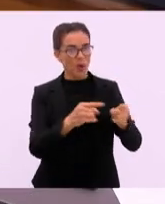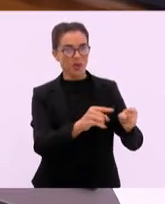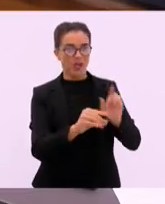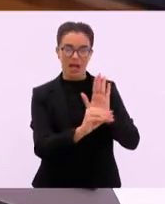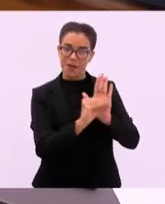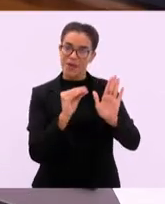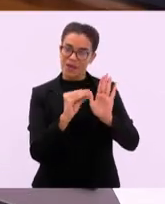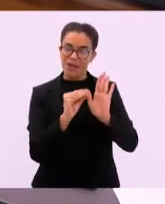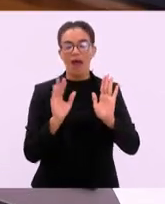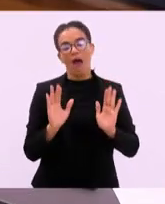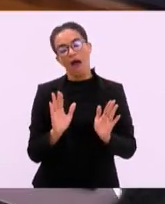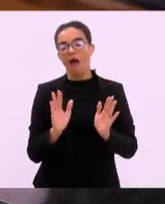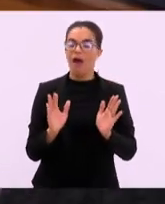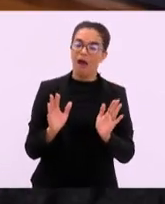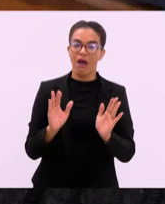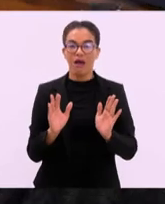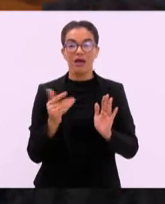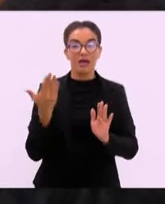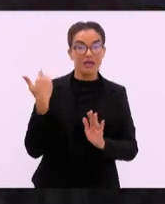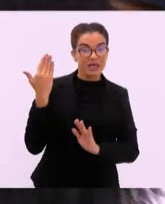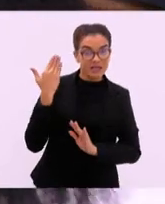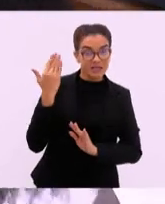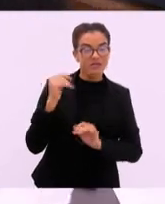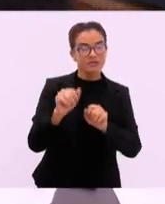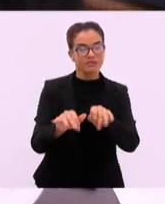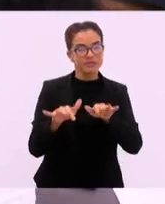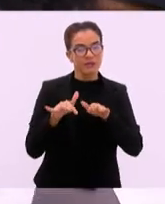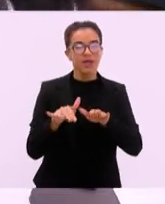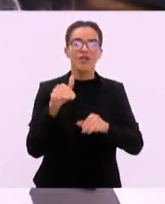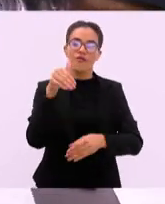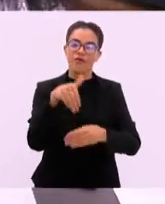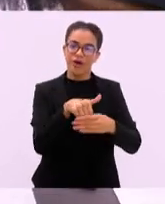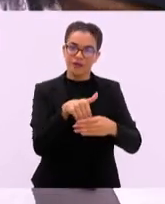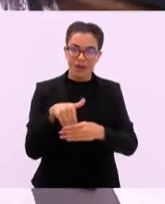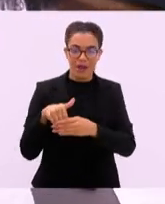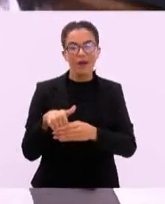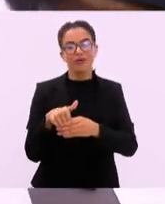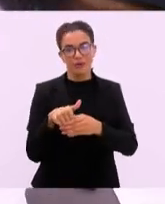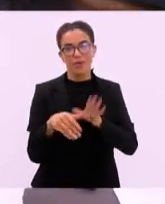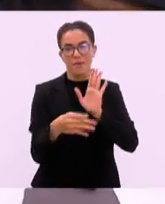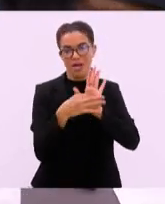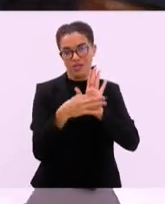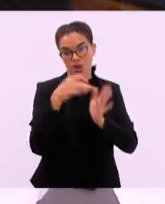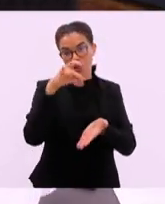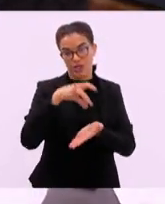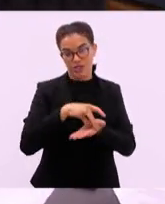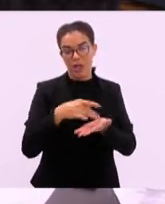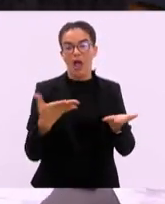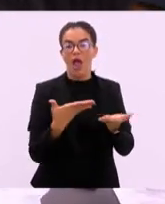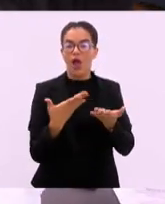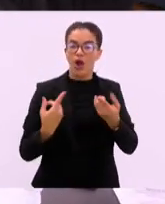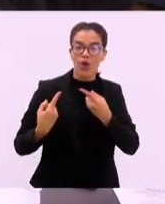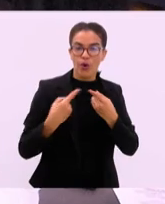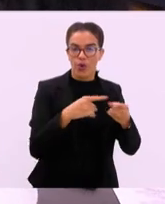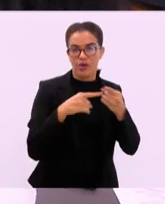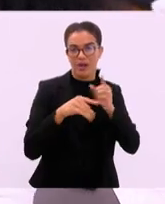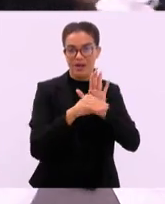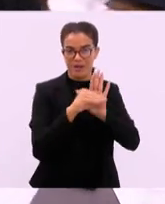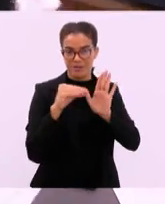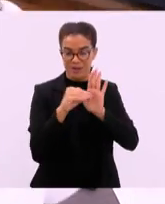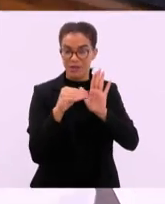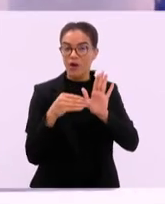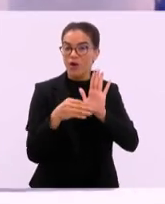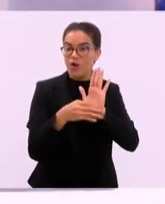Mas está certo, contrário à emenda. Não, é isso que eu estou dizendo. A gente já tinha votado em outra sessão o projeto original e agora estamos votando as emendas. Contrário à emenda, ele está citando. Então, o